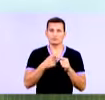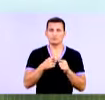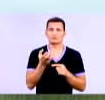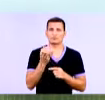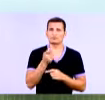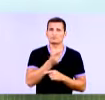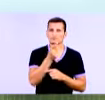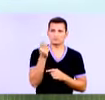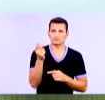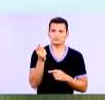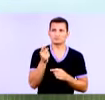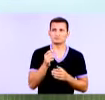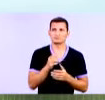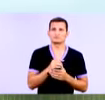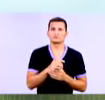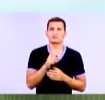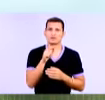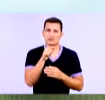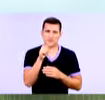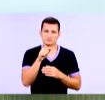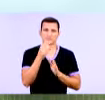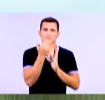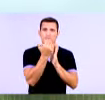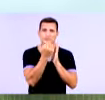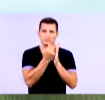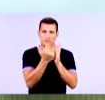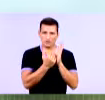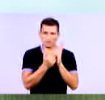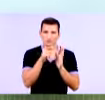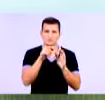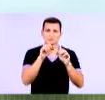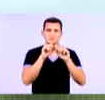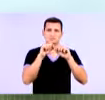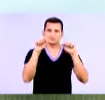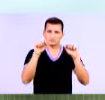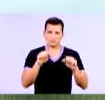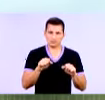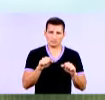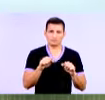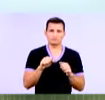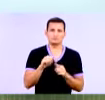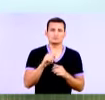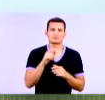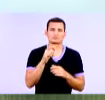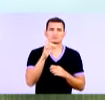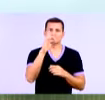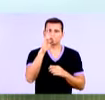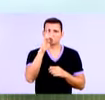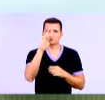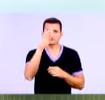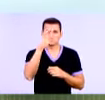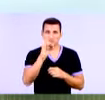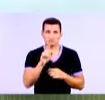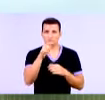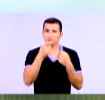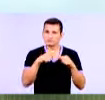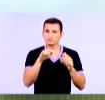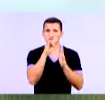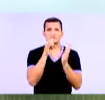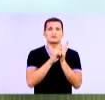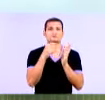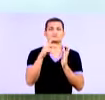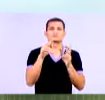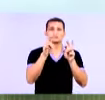vocês rodem esse sistema operacional num CD. Você não precisa instalar no seu computador, mas eu quero que você